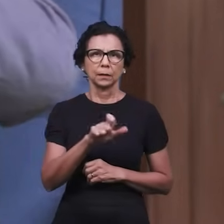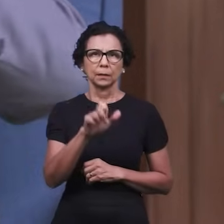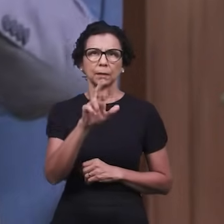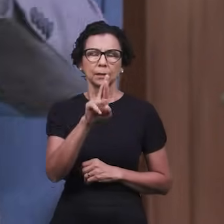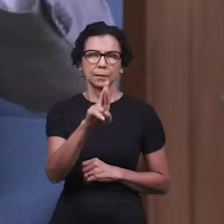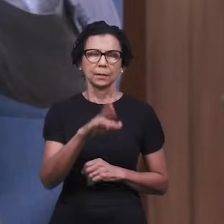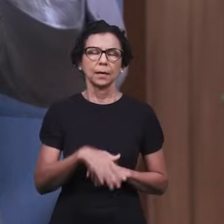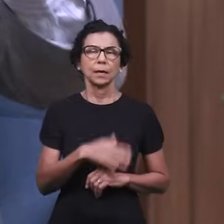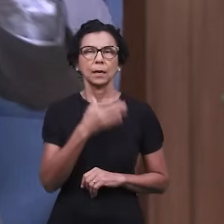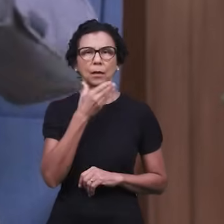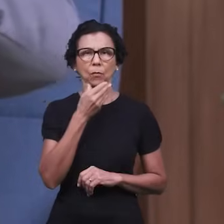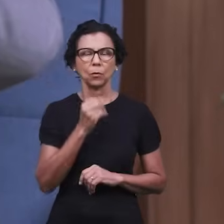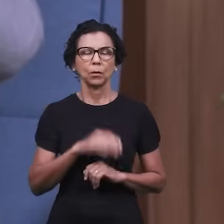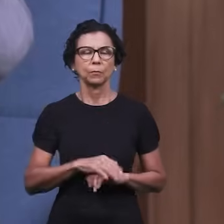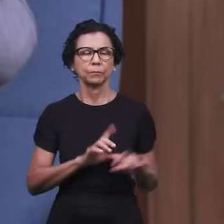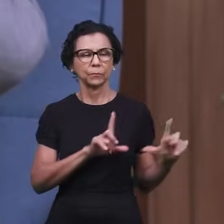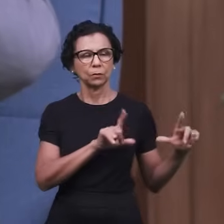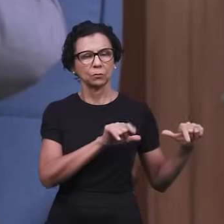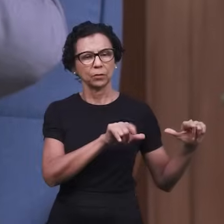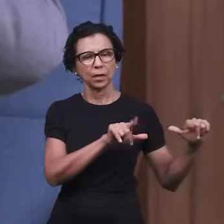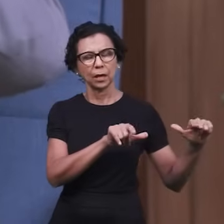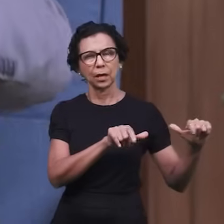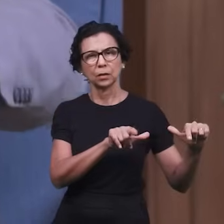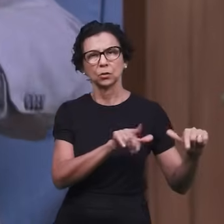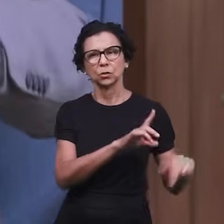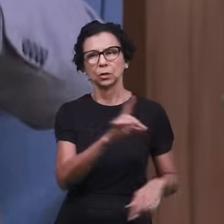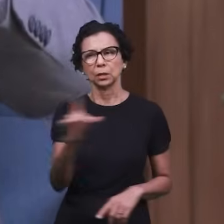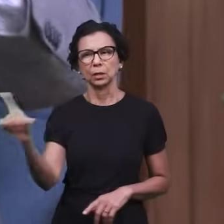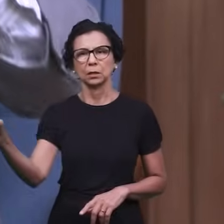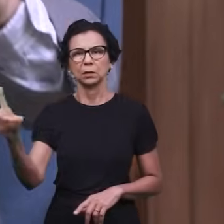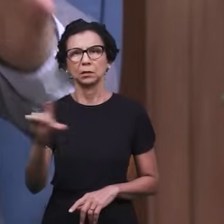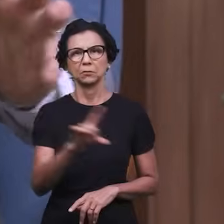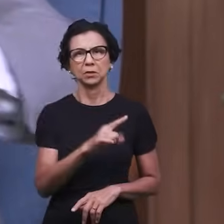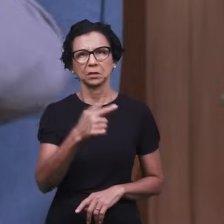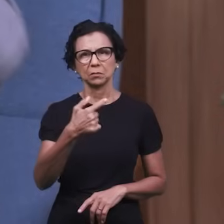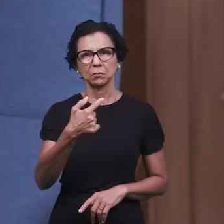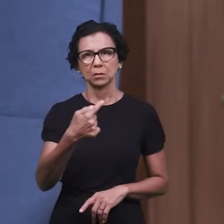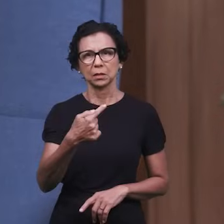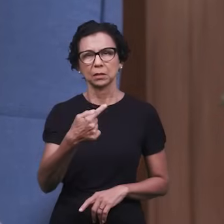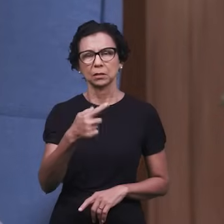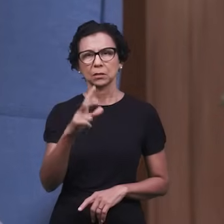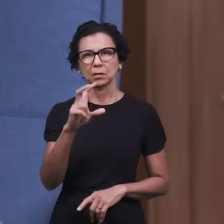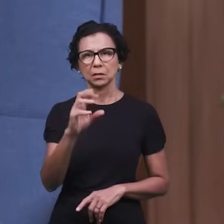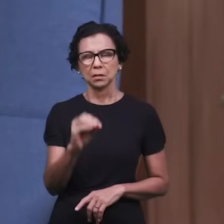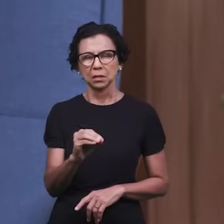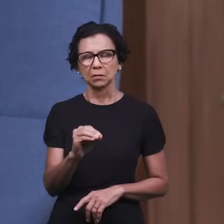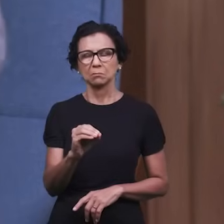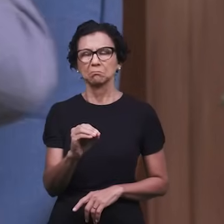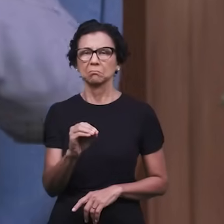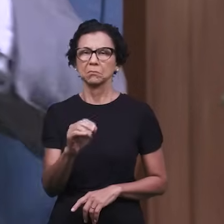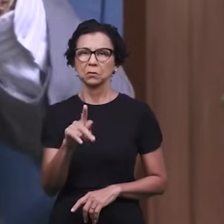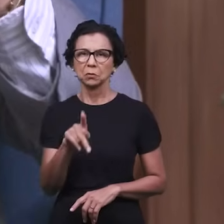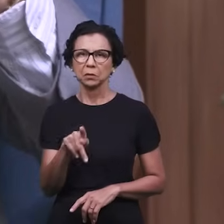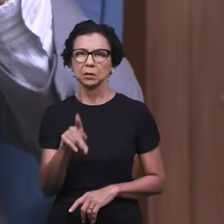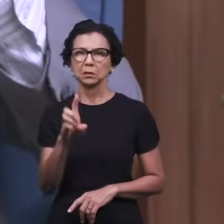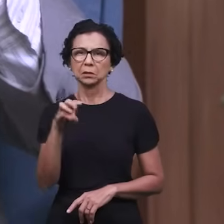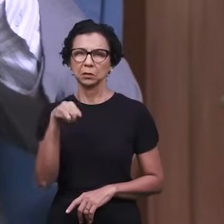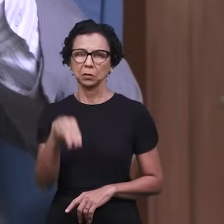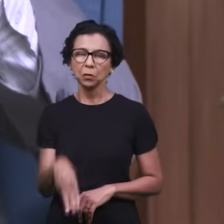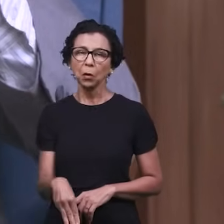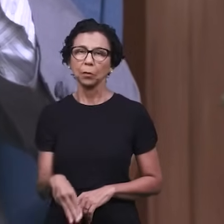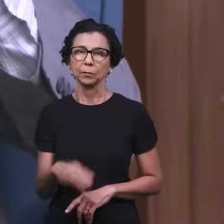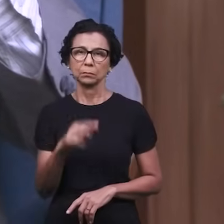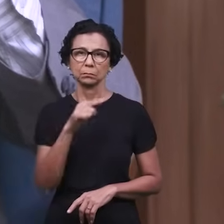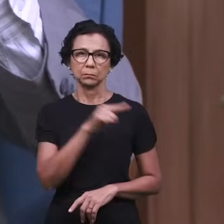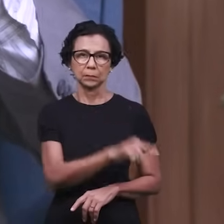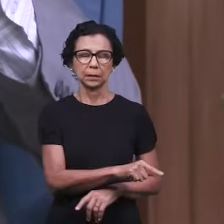pé também, e os camelos levando presentes e tal para ir e depois trazendo Rebeca de volta. 750